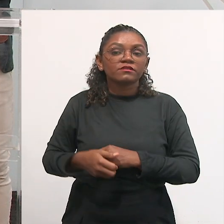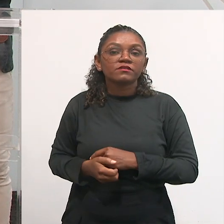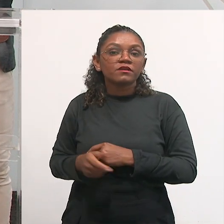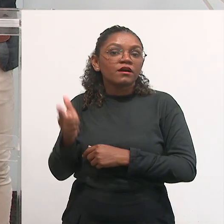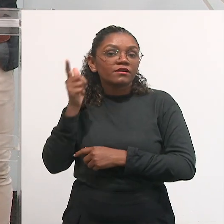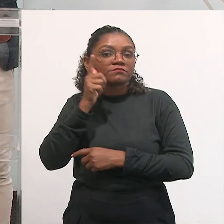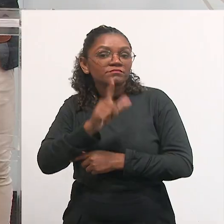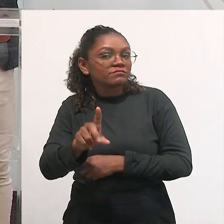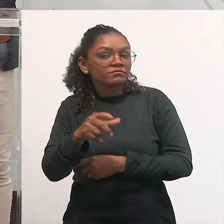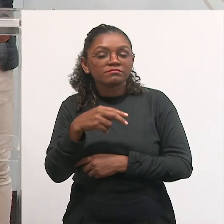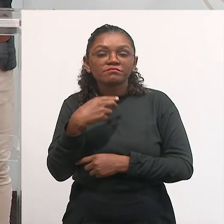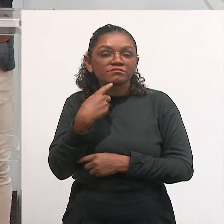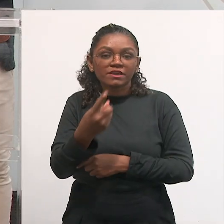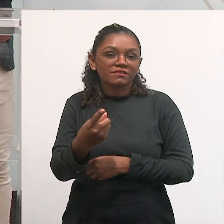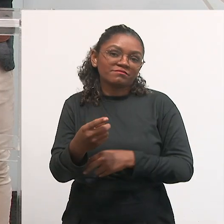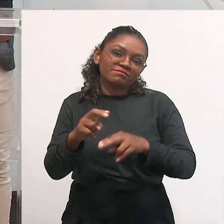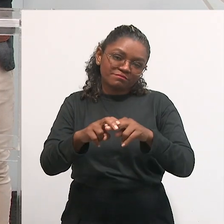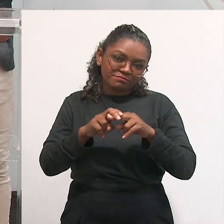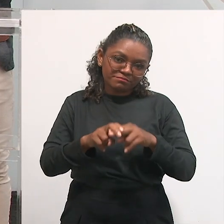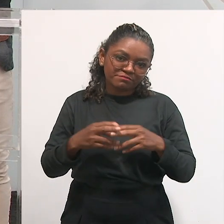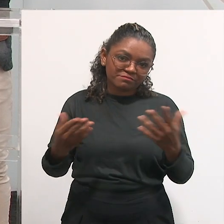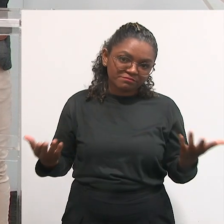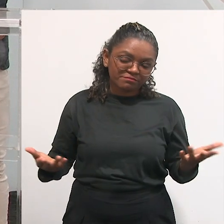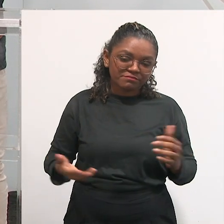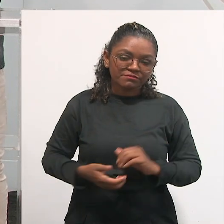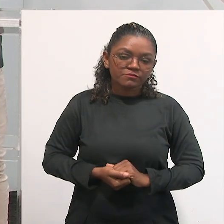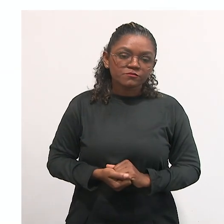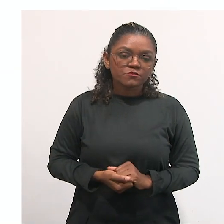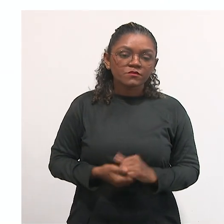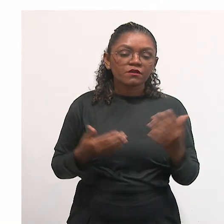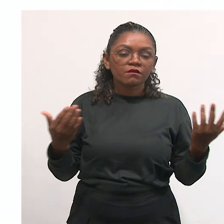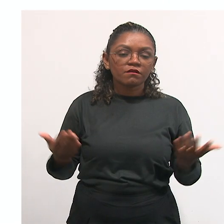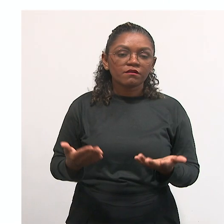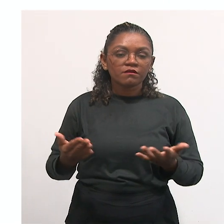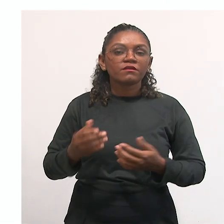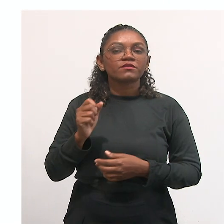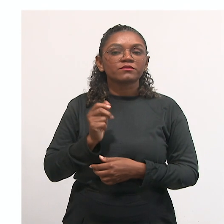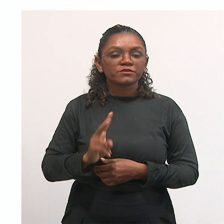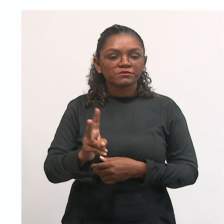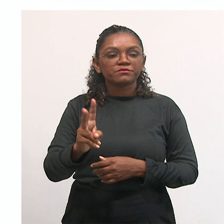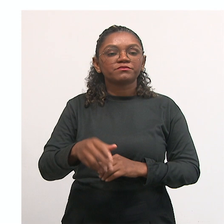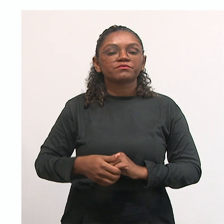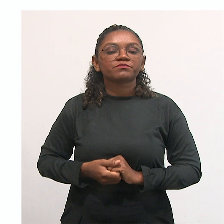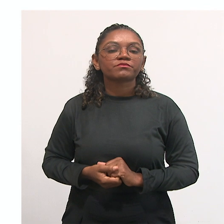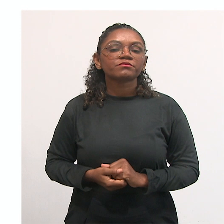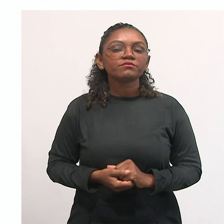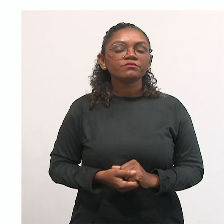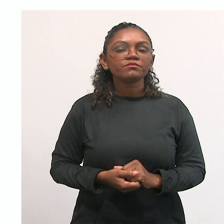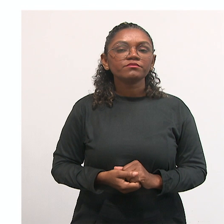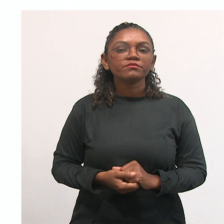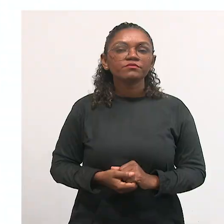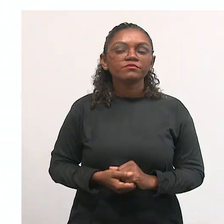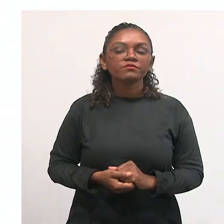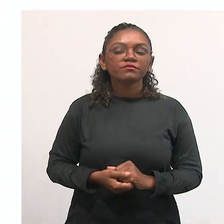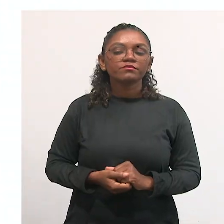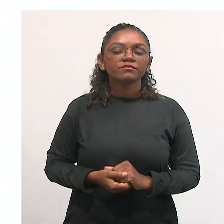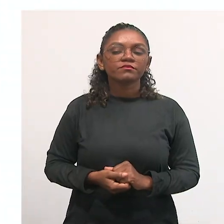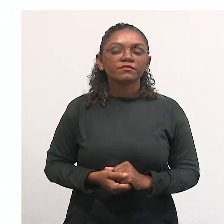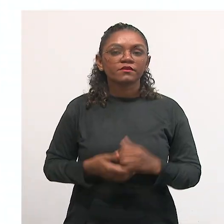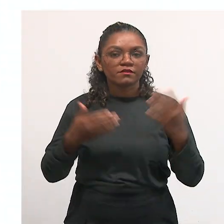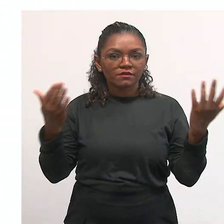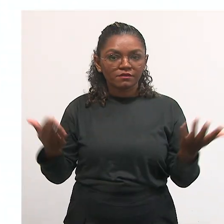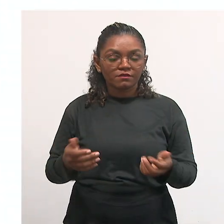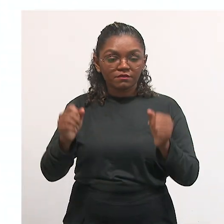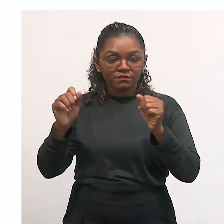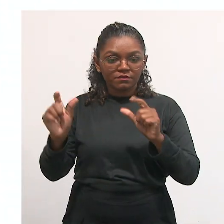da qualidade inicial do seu cliente. Perfeito? Vamos avançar agora para a área de recursos humanos, gente. Aqui é uma